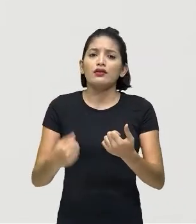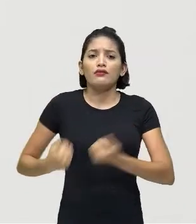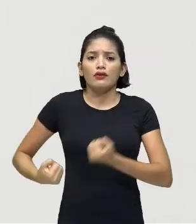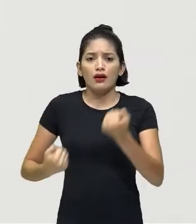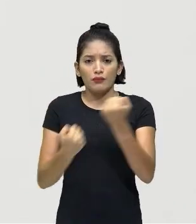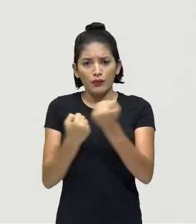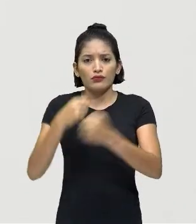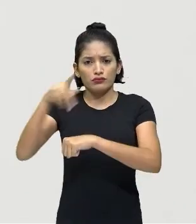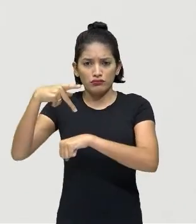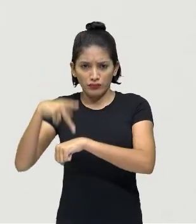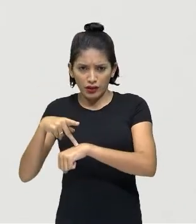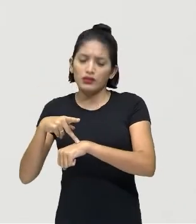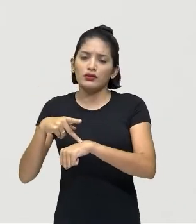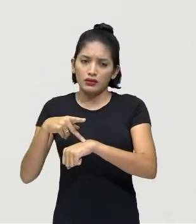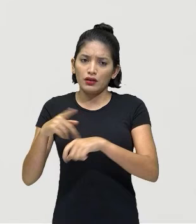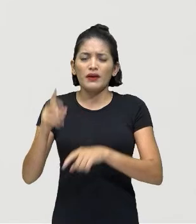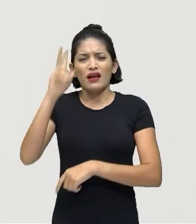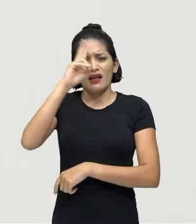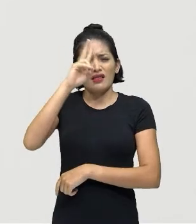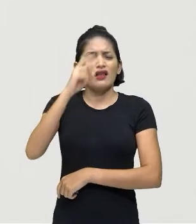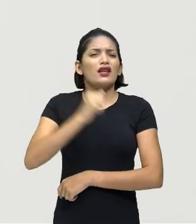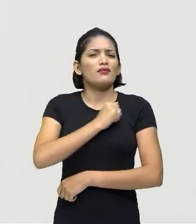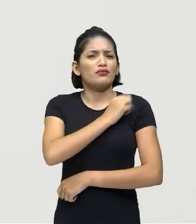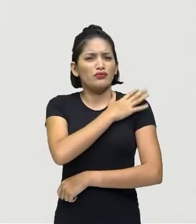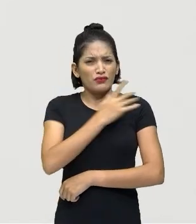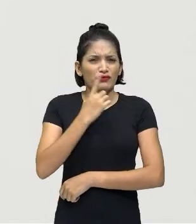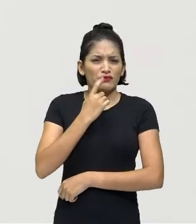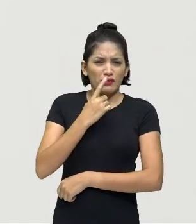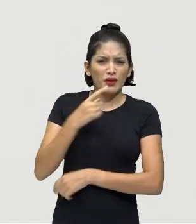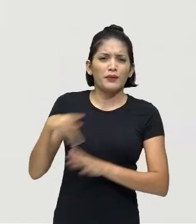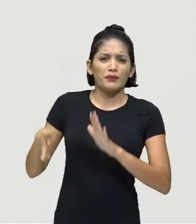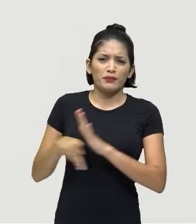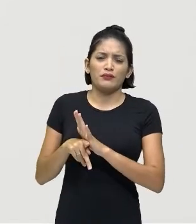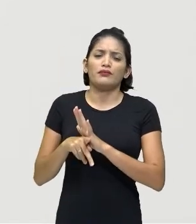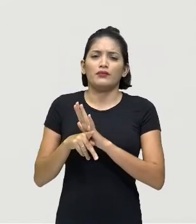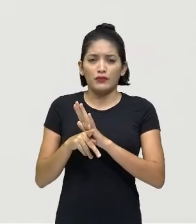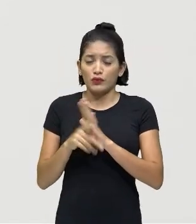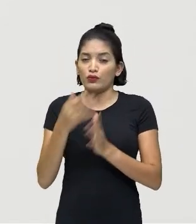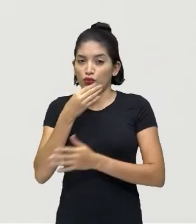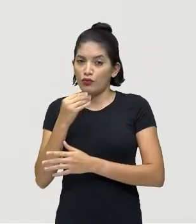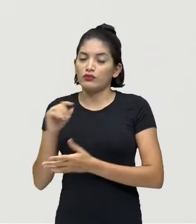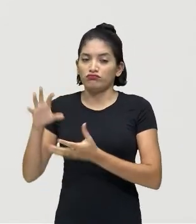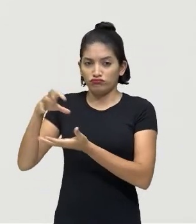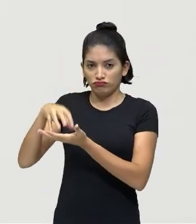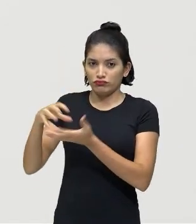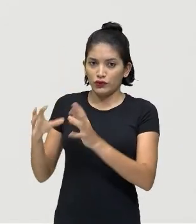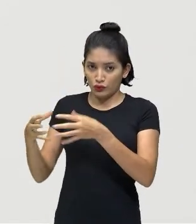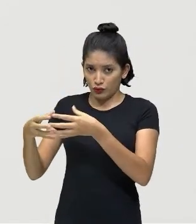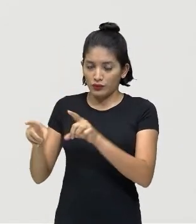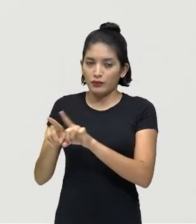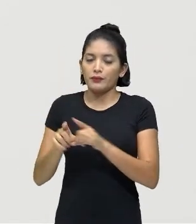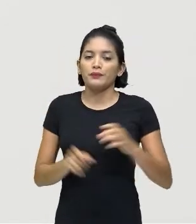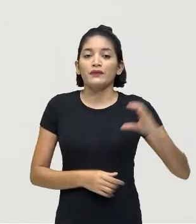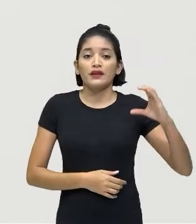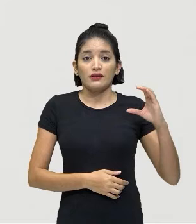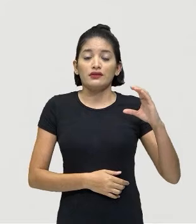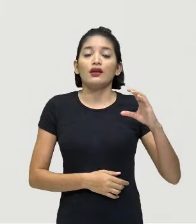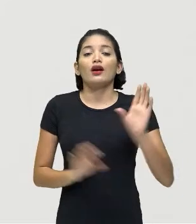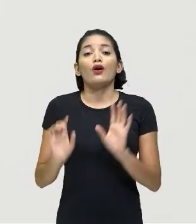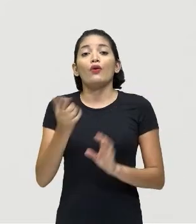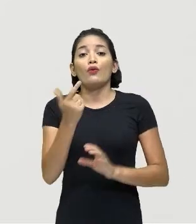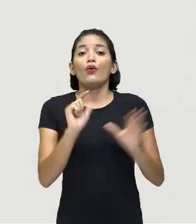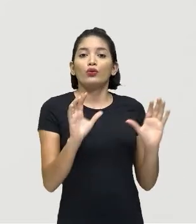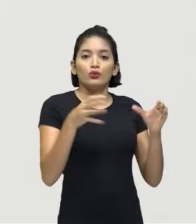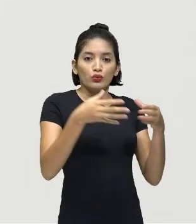capitalistas também. Lembram o Exército Vermelho de Trotsky, né? Vamos lá? Alternativa C. Os mencheviques